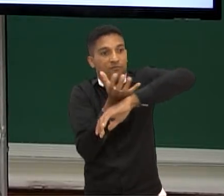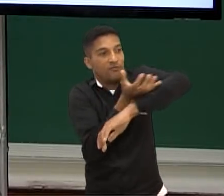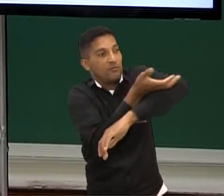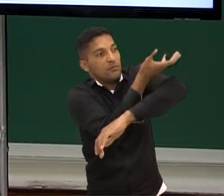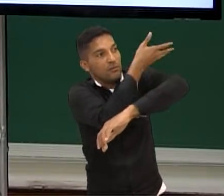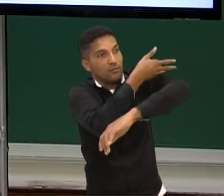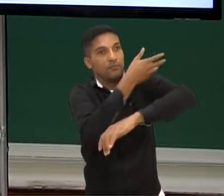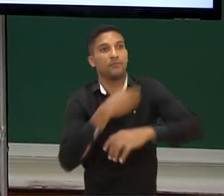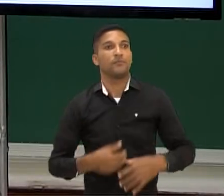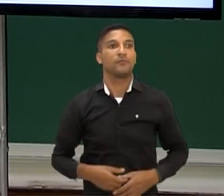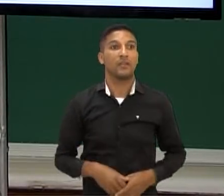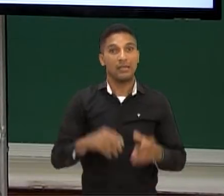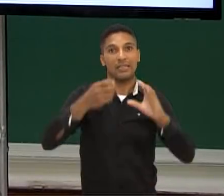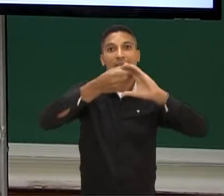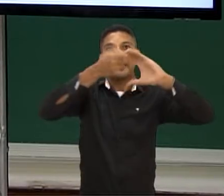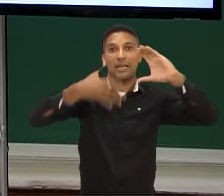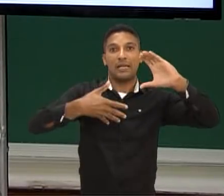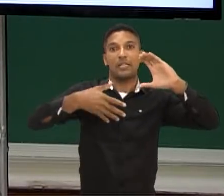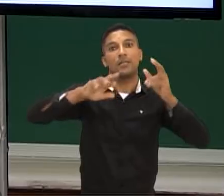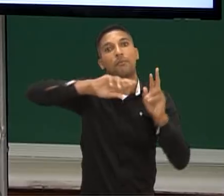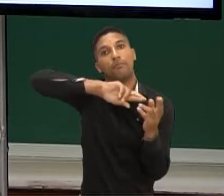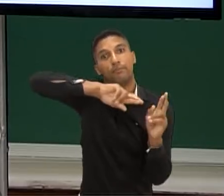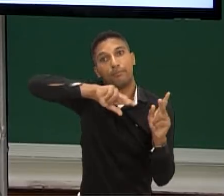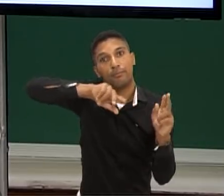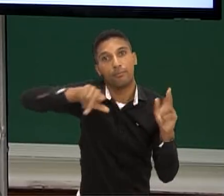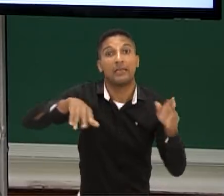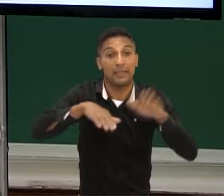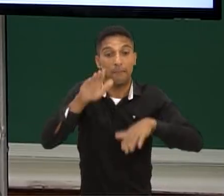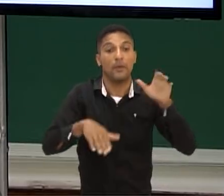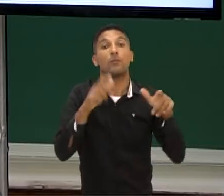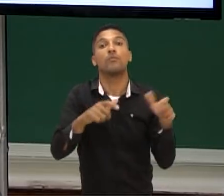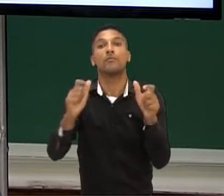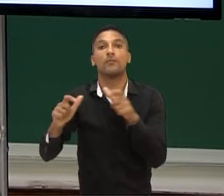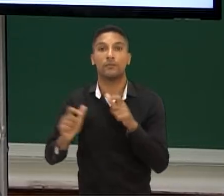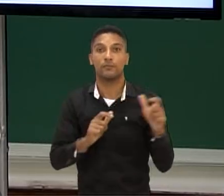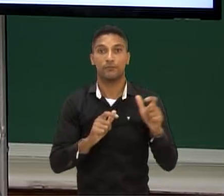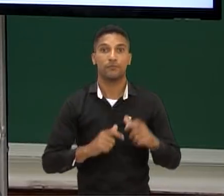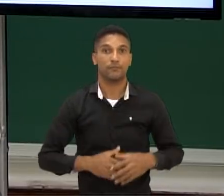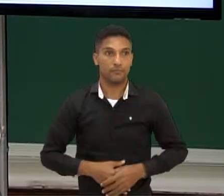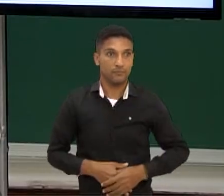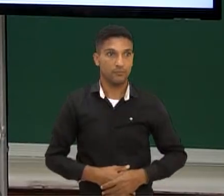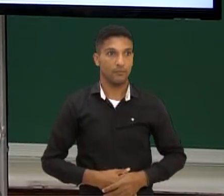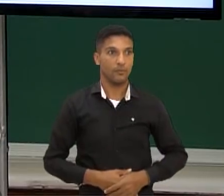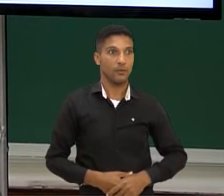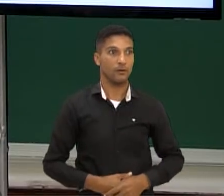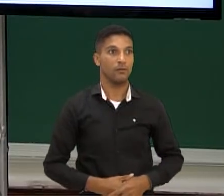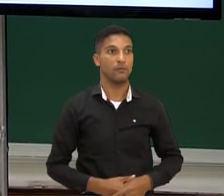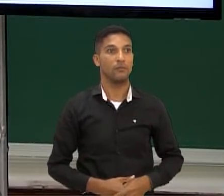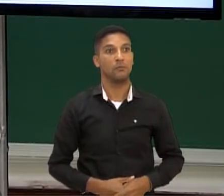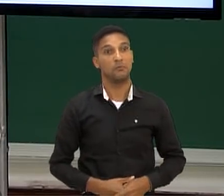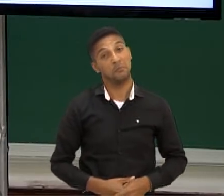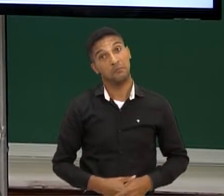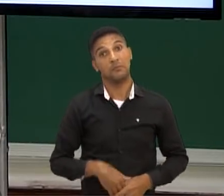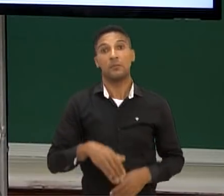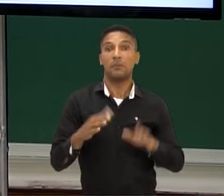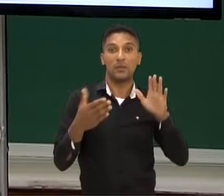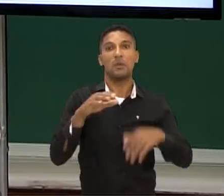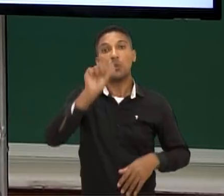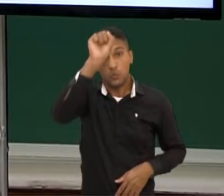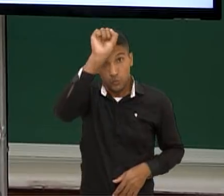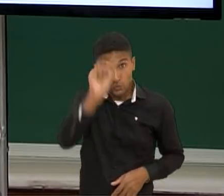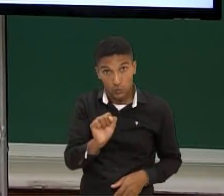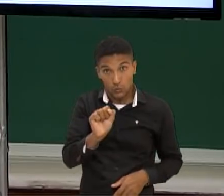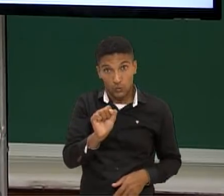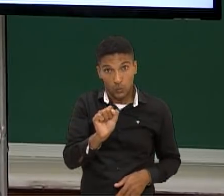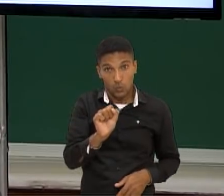com características diversas, isso conforme a região, tá? Se for ali mais na região